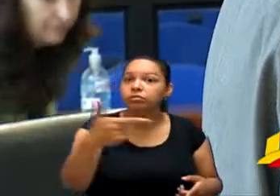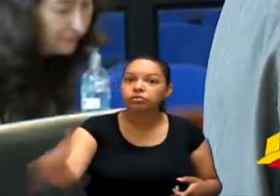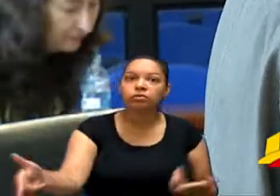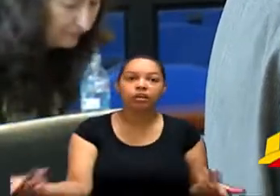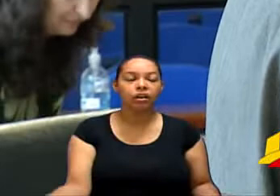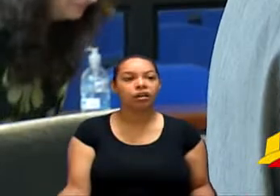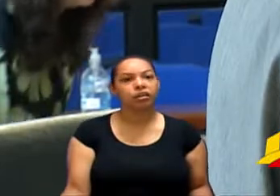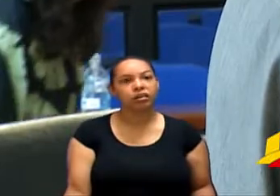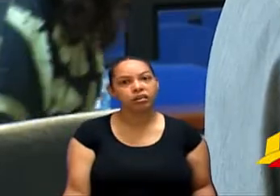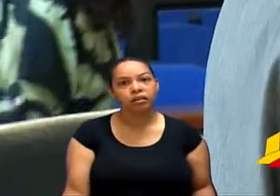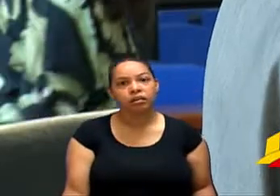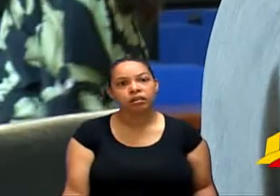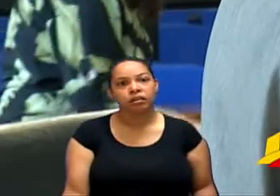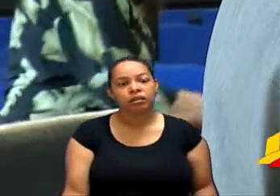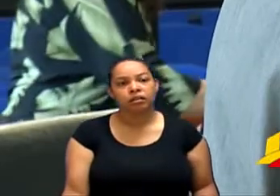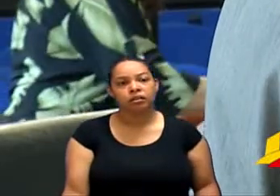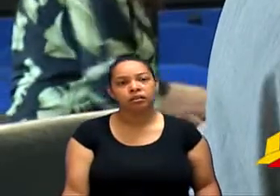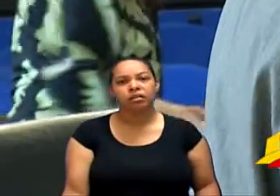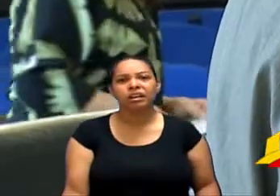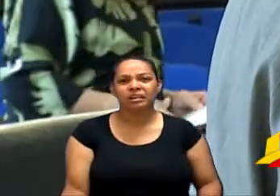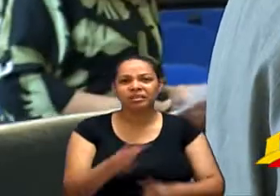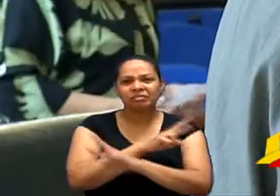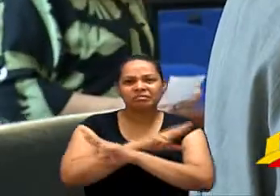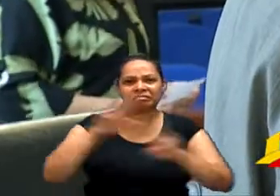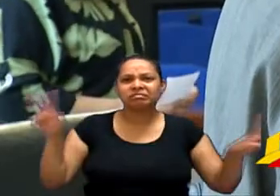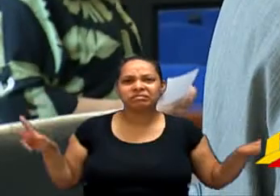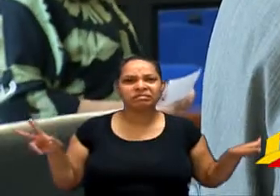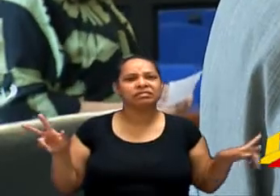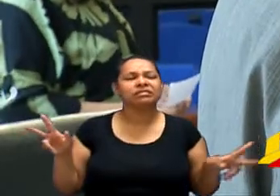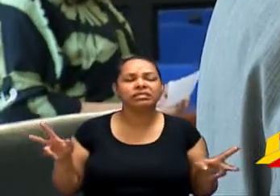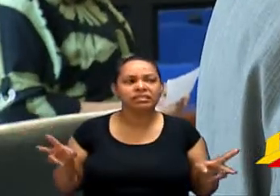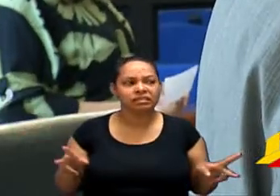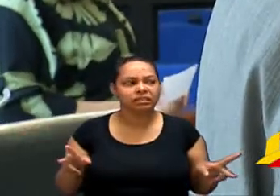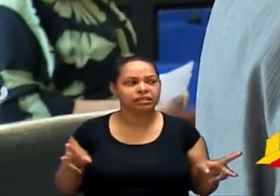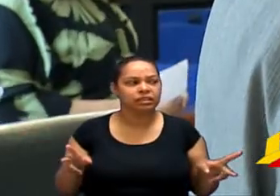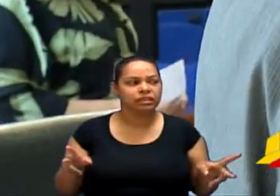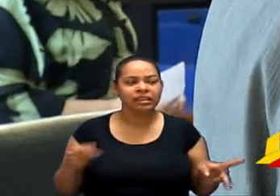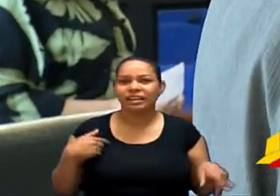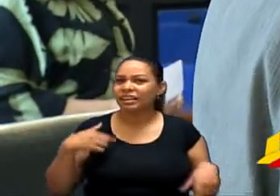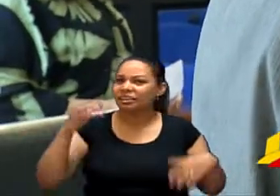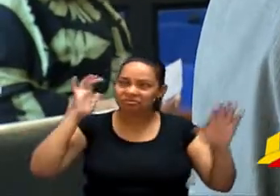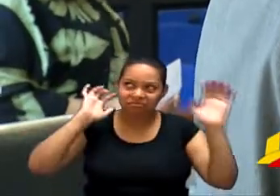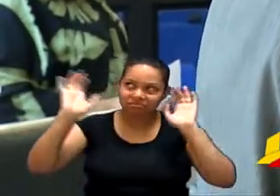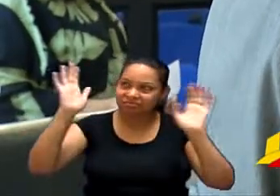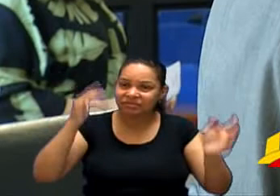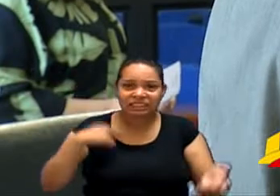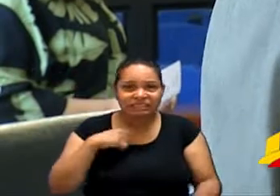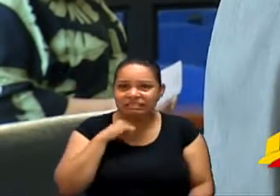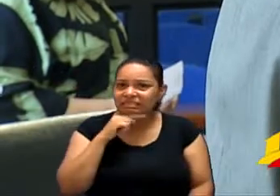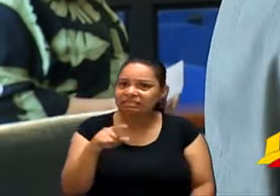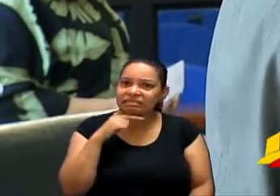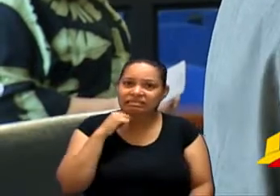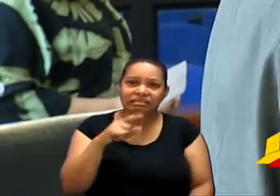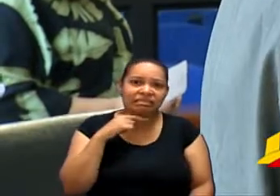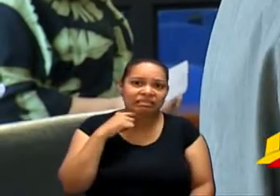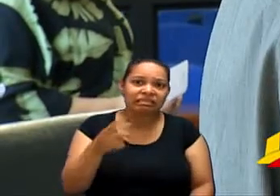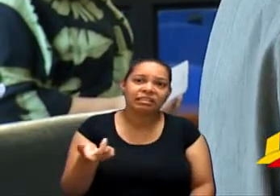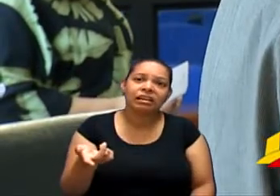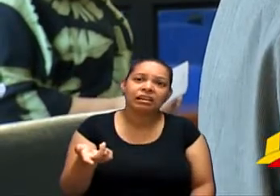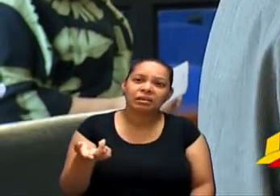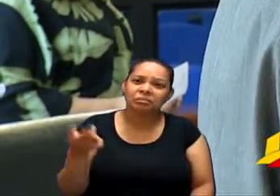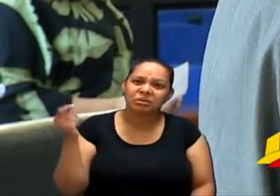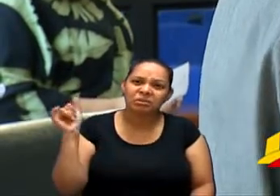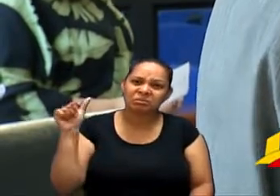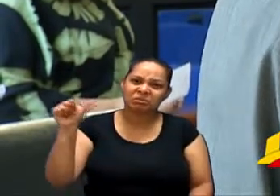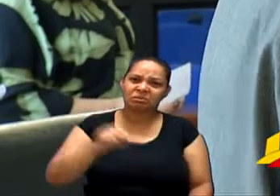foi uma coisa assim fora da realidade eu não consigo nem imaginar de desumanidade